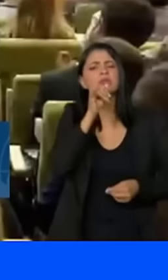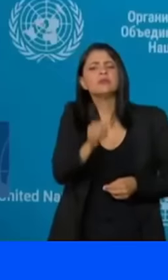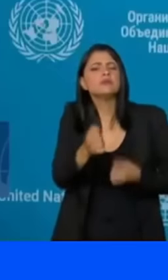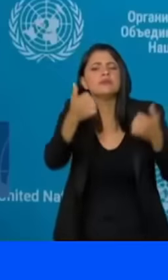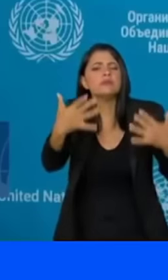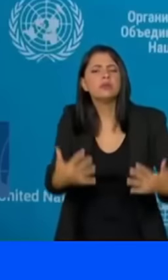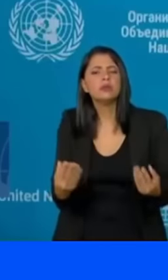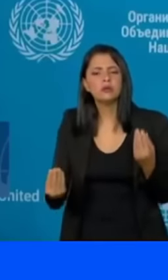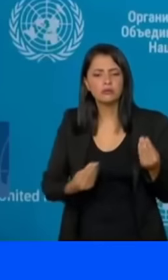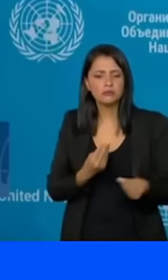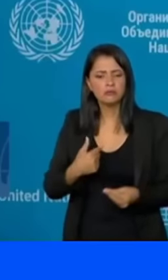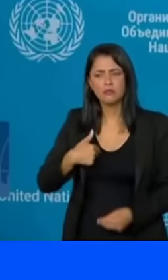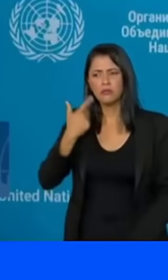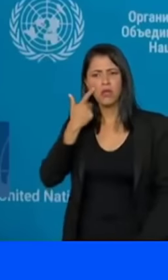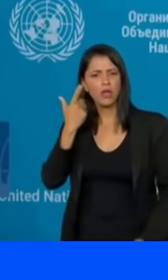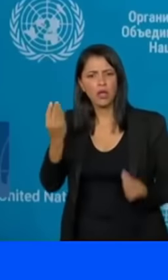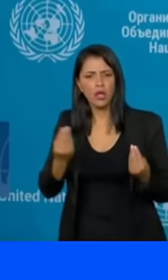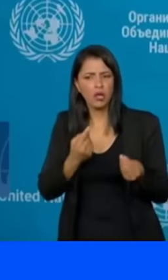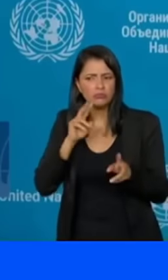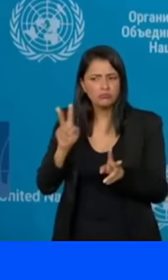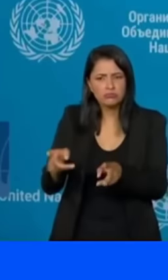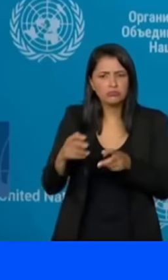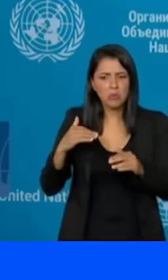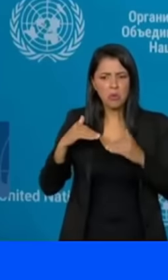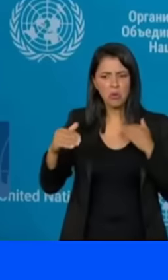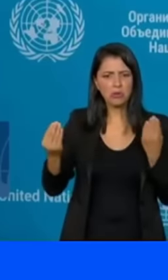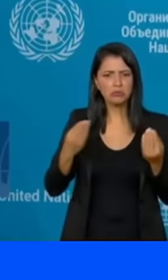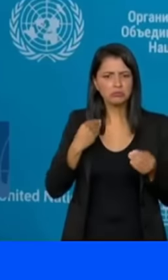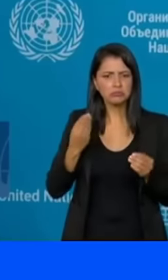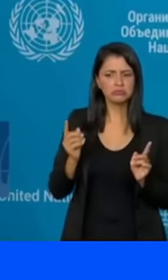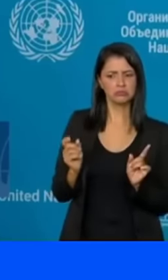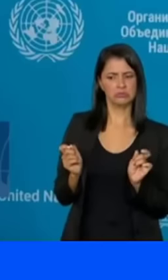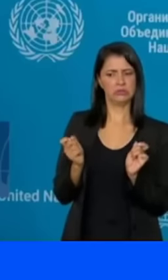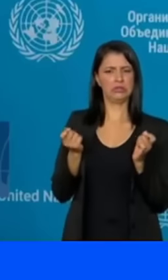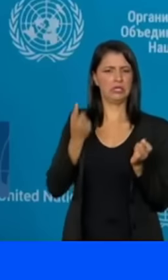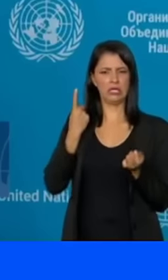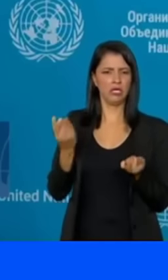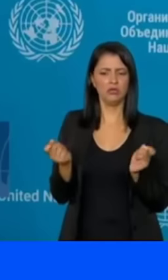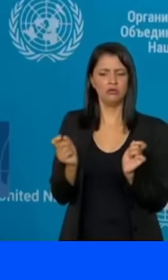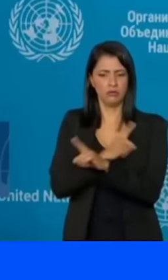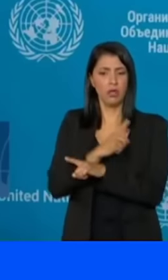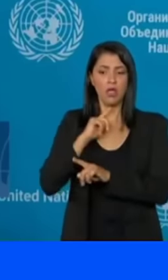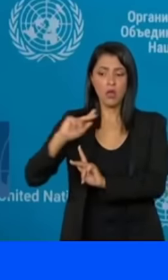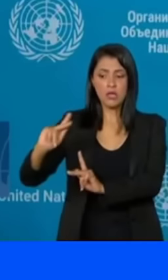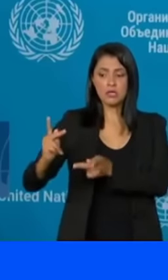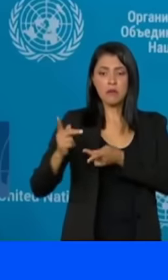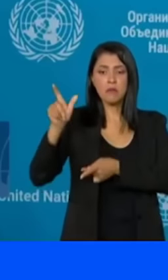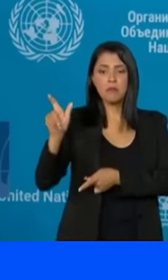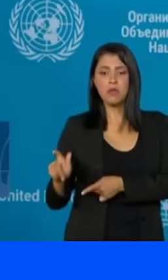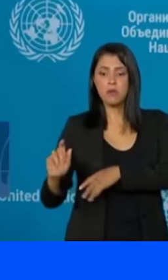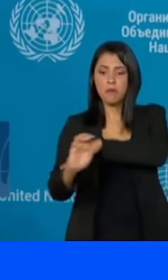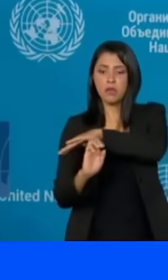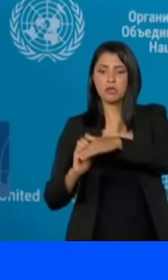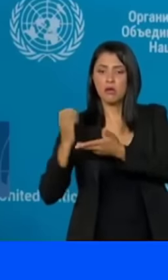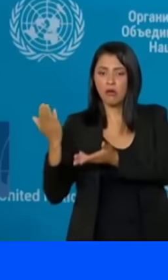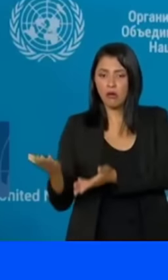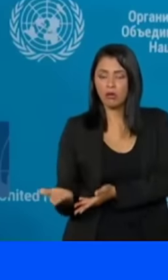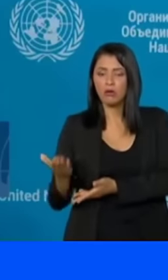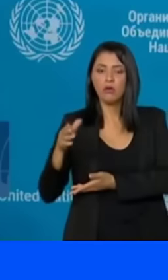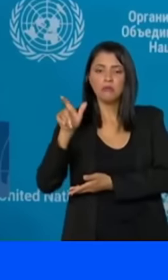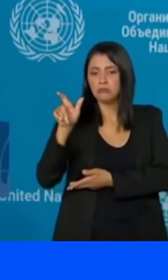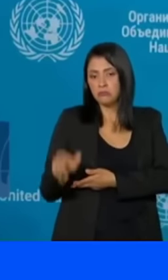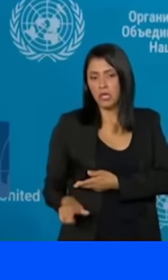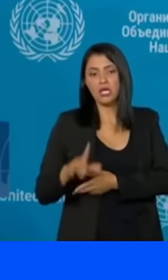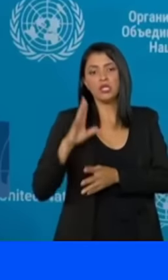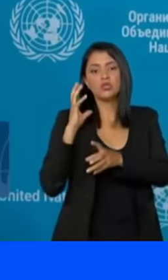Primeiro, eu não estou vendo nenhuma contradição. Eu recebi um empresário que está simplesmente há